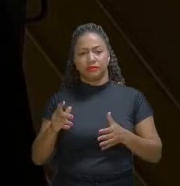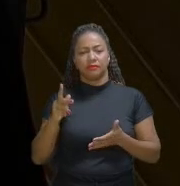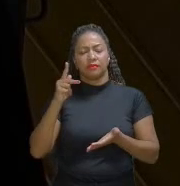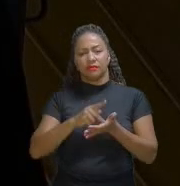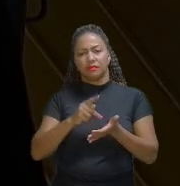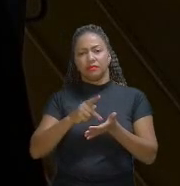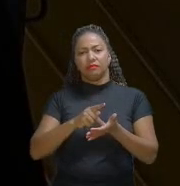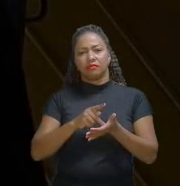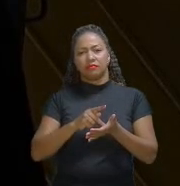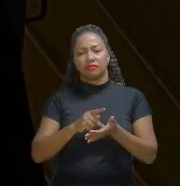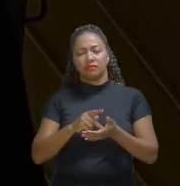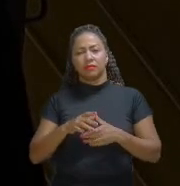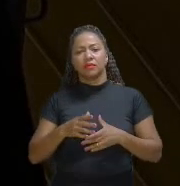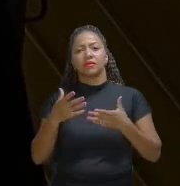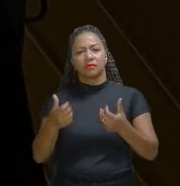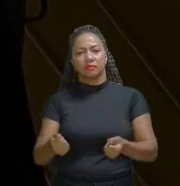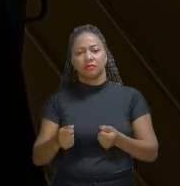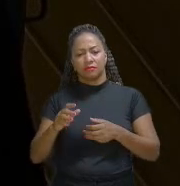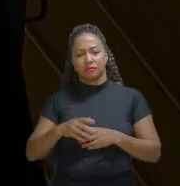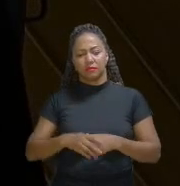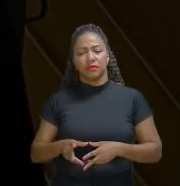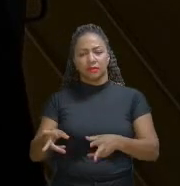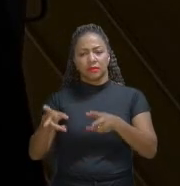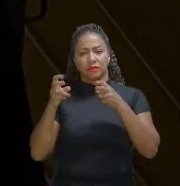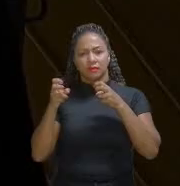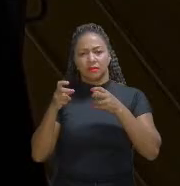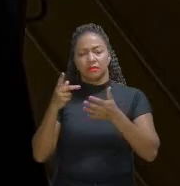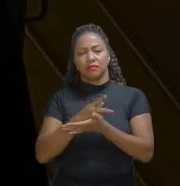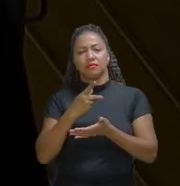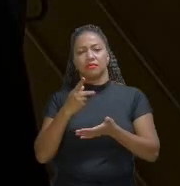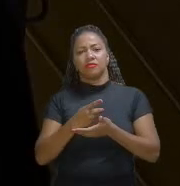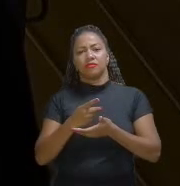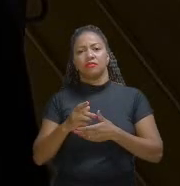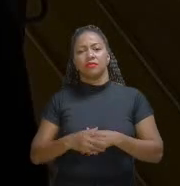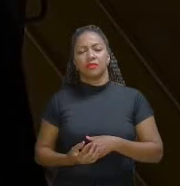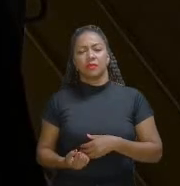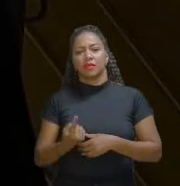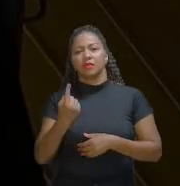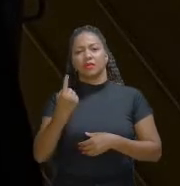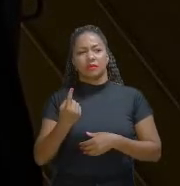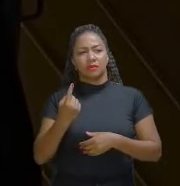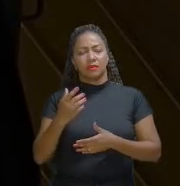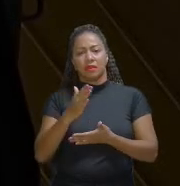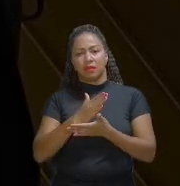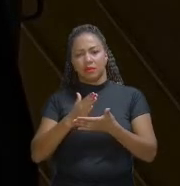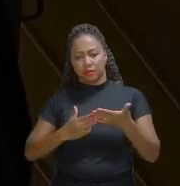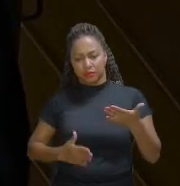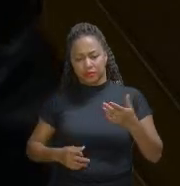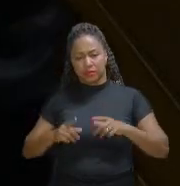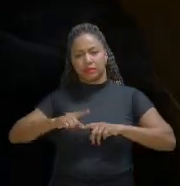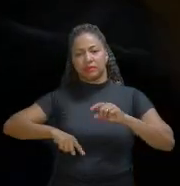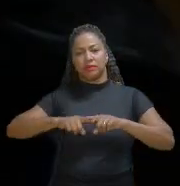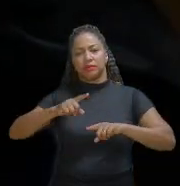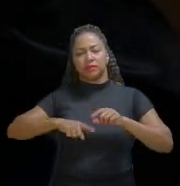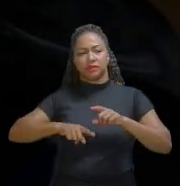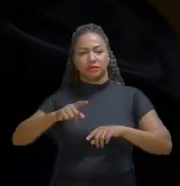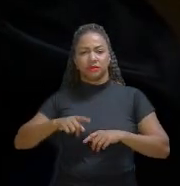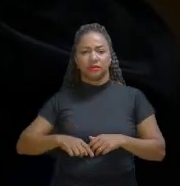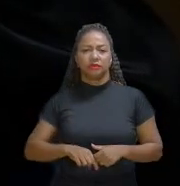fato, admite o reconhecimento da ilicitude com base na presença de um ou alguns dos elementos ali